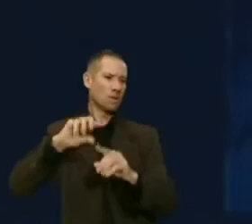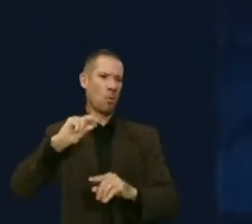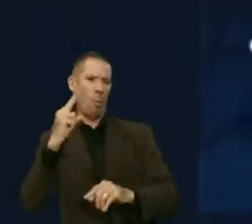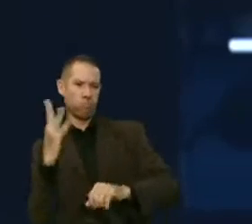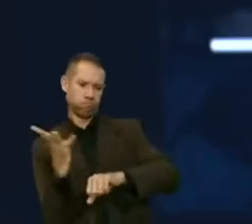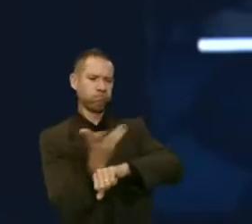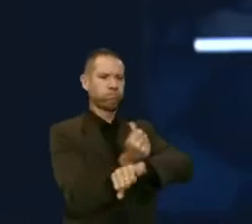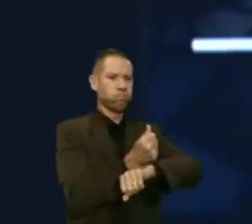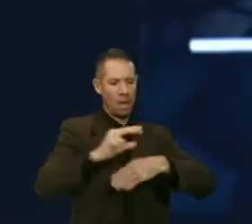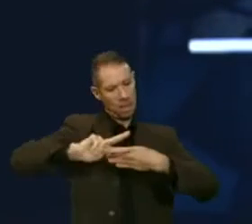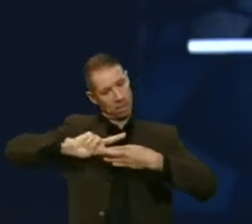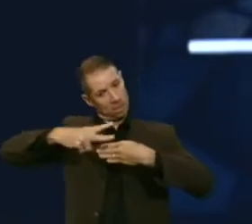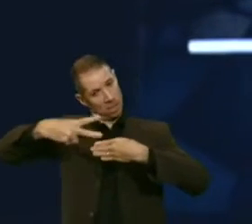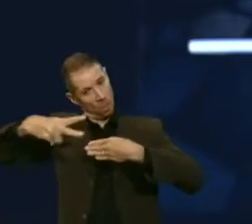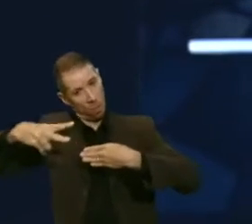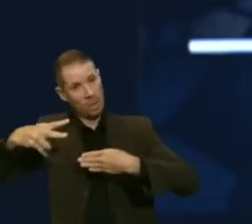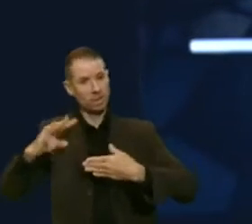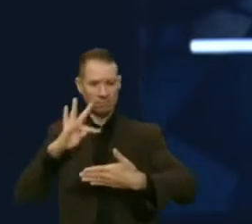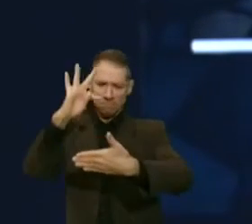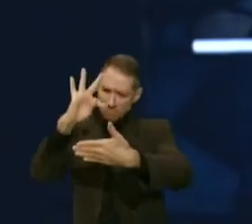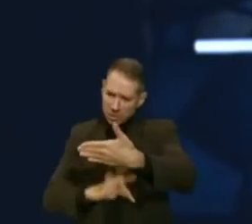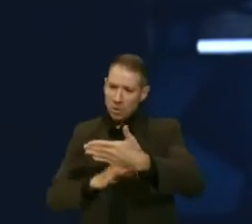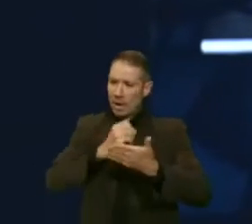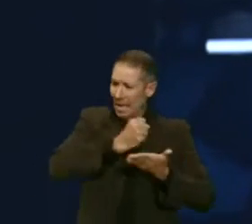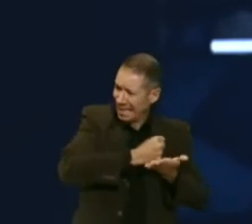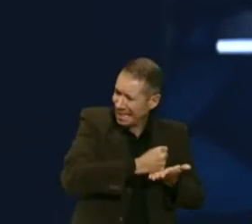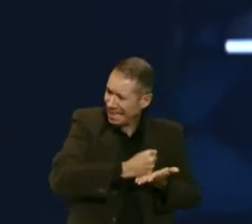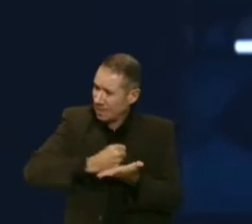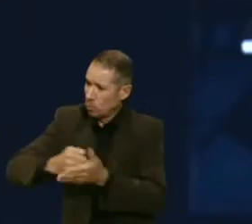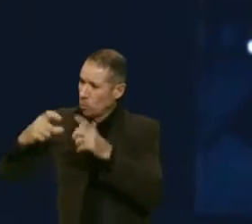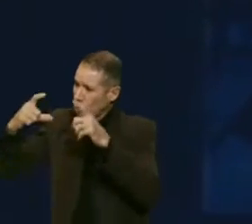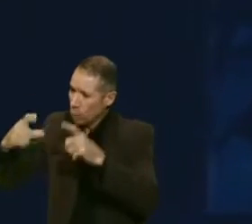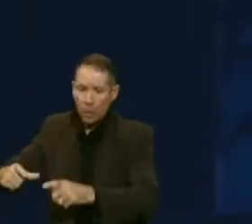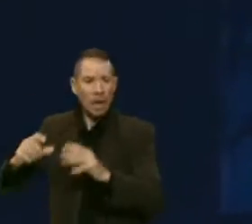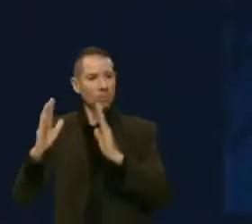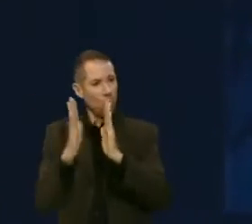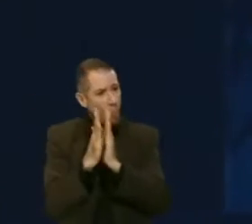Na sequência o texto diz: indo eles para o lugar de oração.